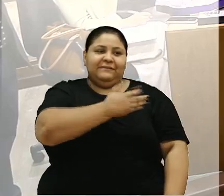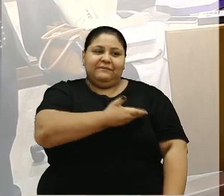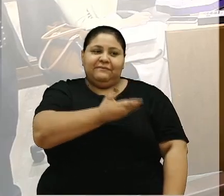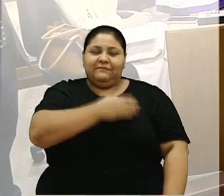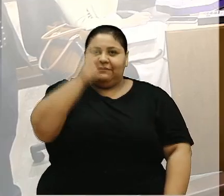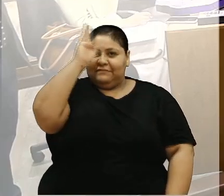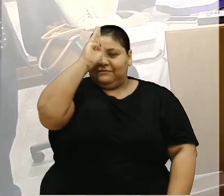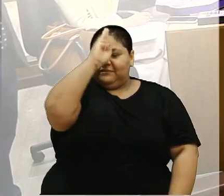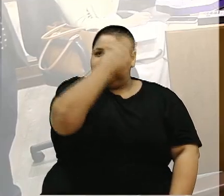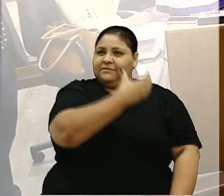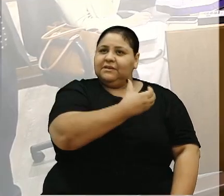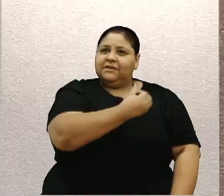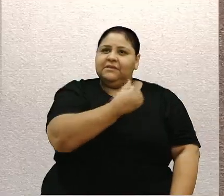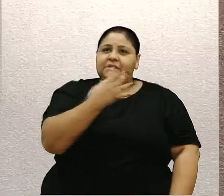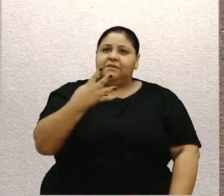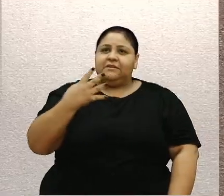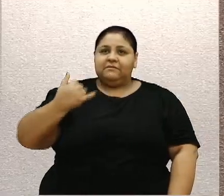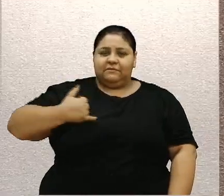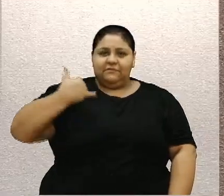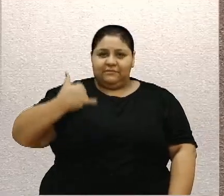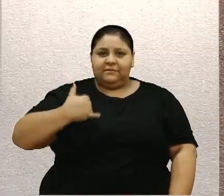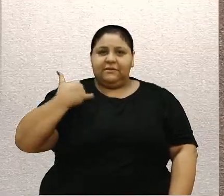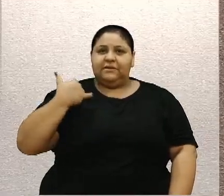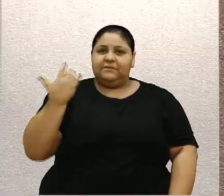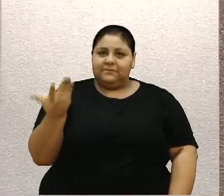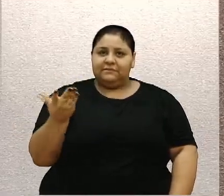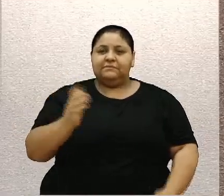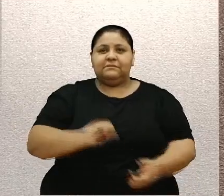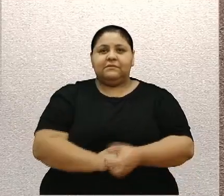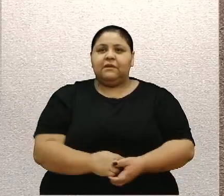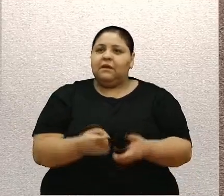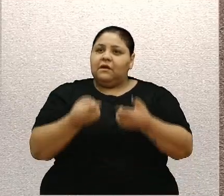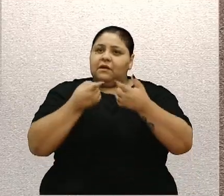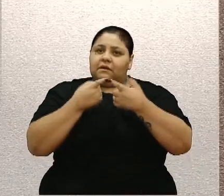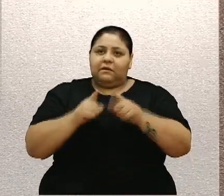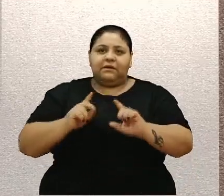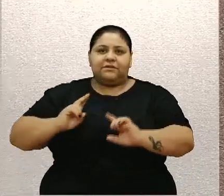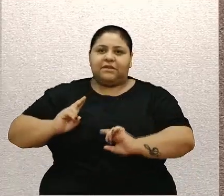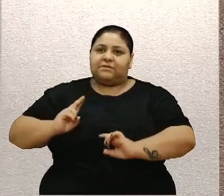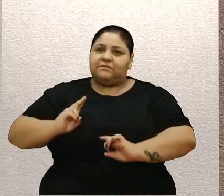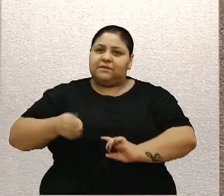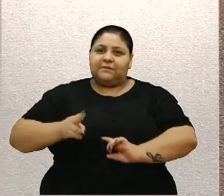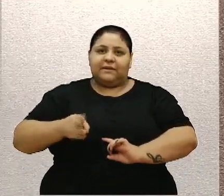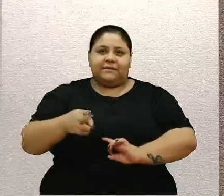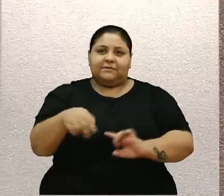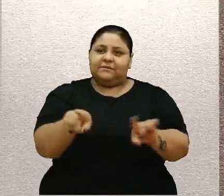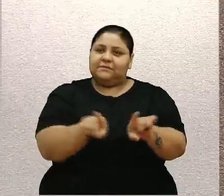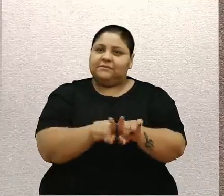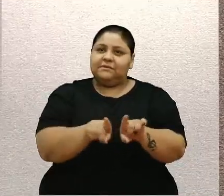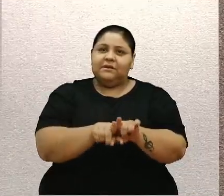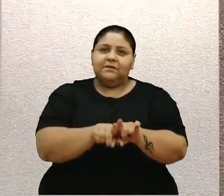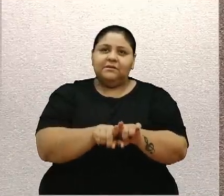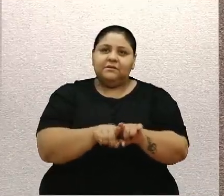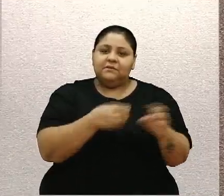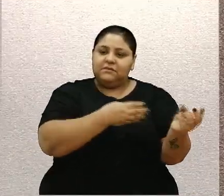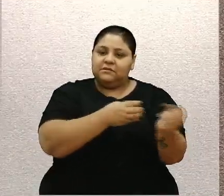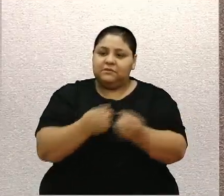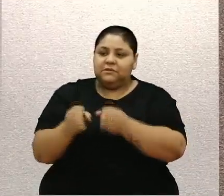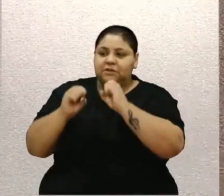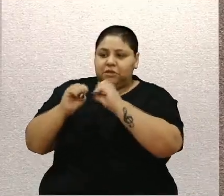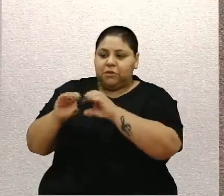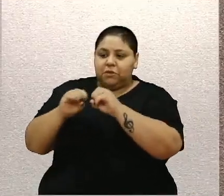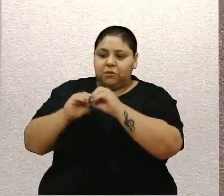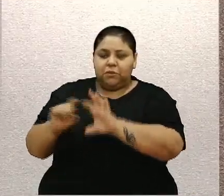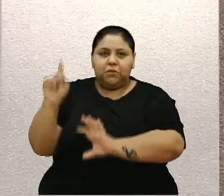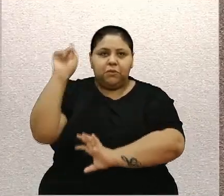pelos 64 anos, né, Bressan? Mas que continue sendo esse cara aí que muito nos ensina no dia a